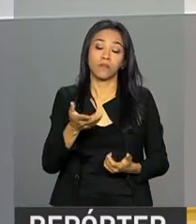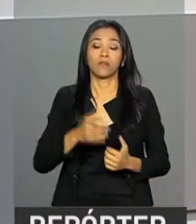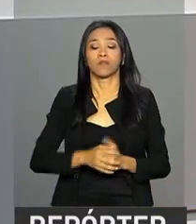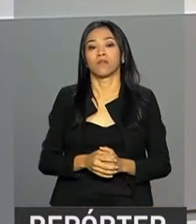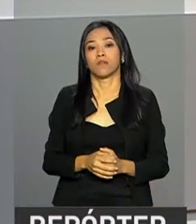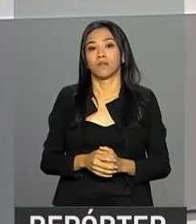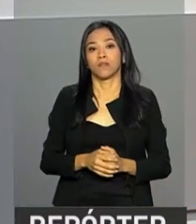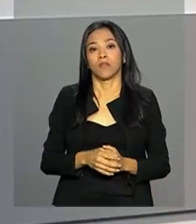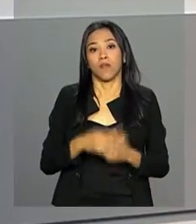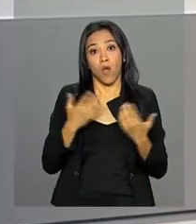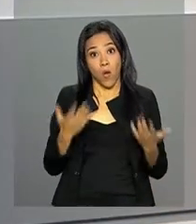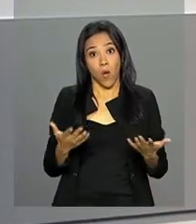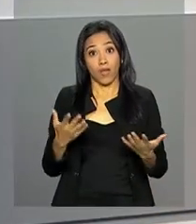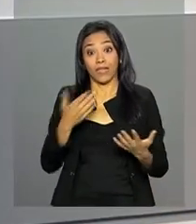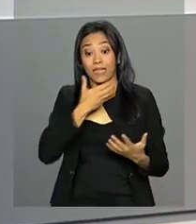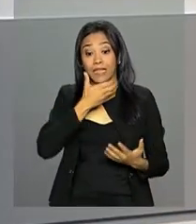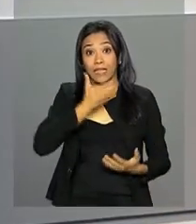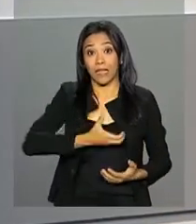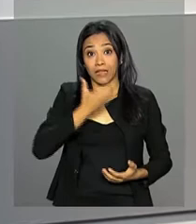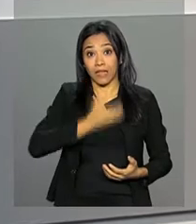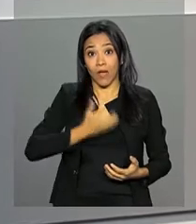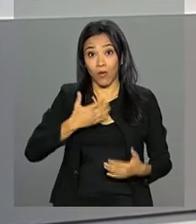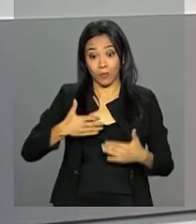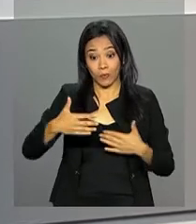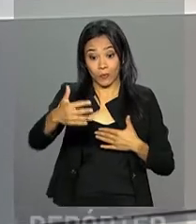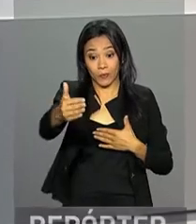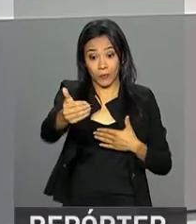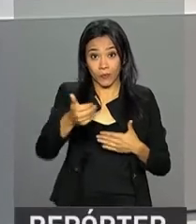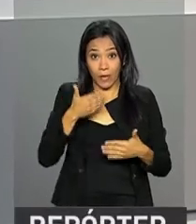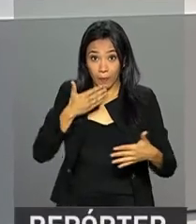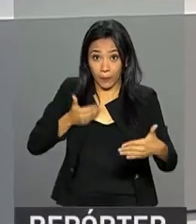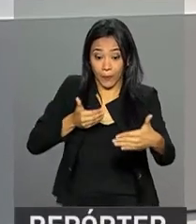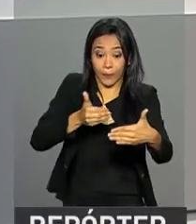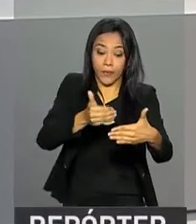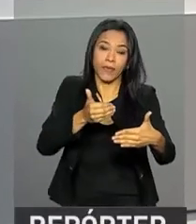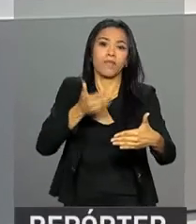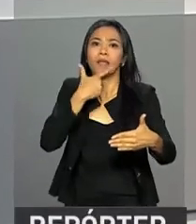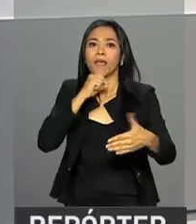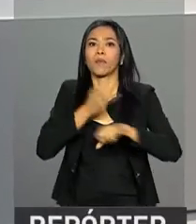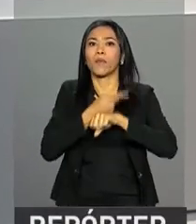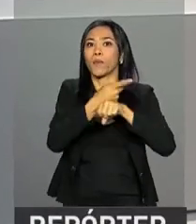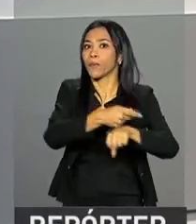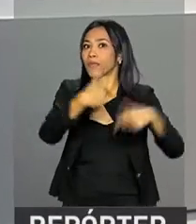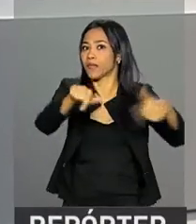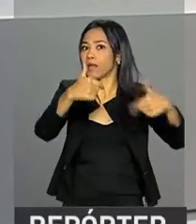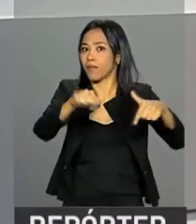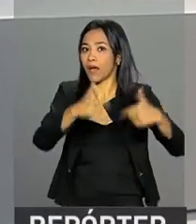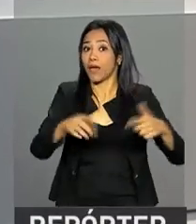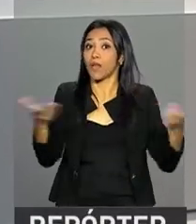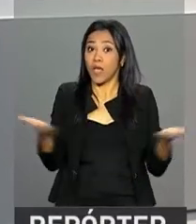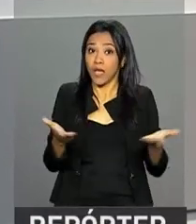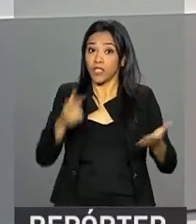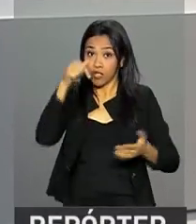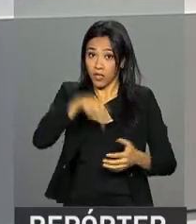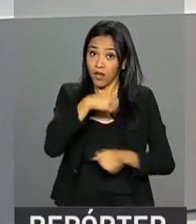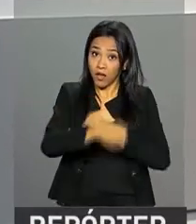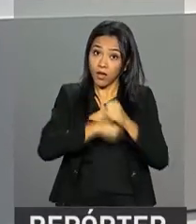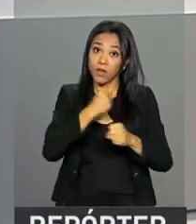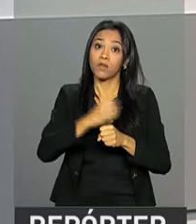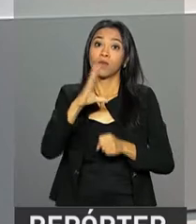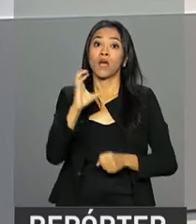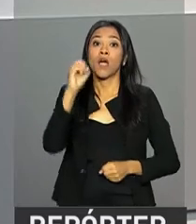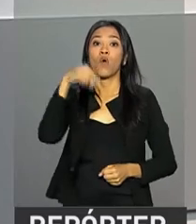e olha a chegada do natal é cheia de expectativa para quem busca um emprego este ano a confederação nacional do comércio de bens